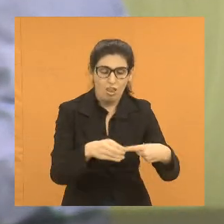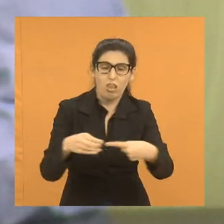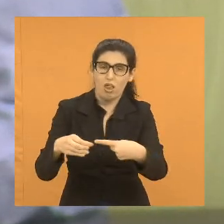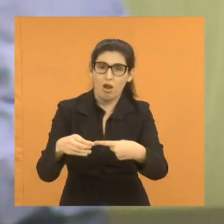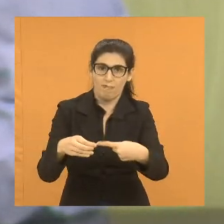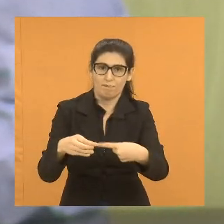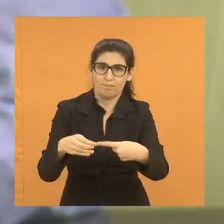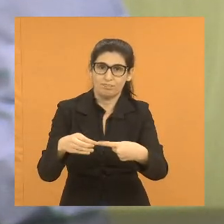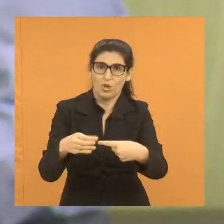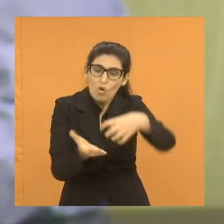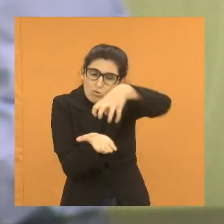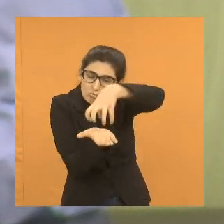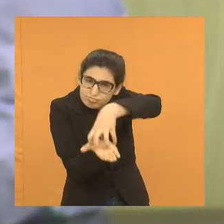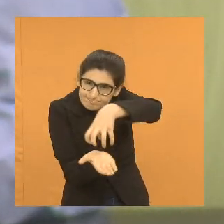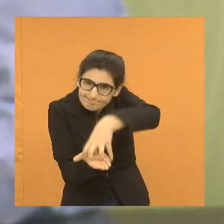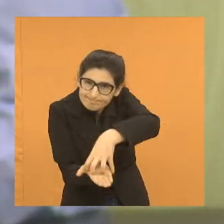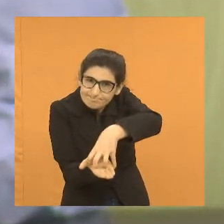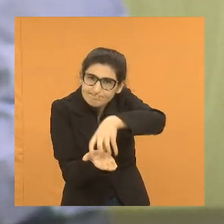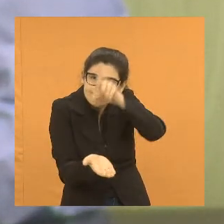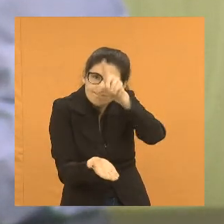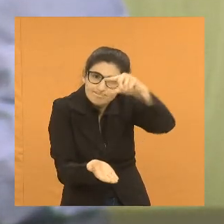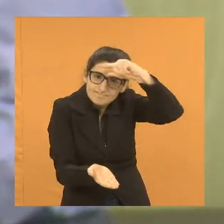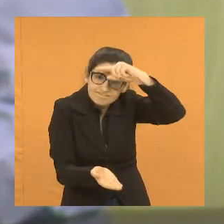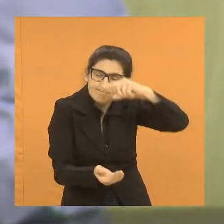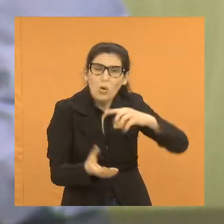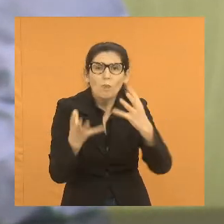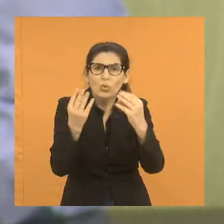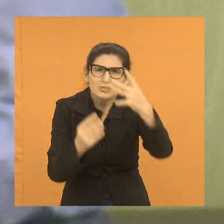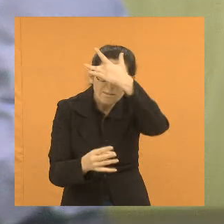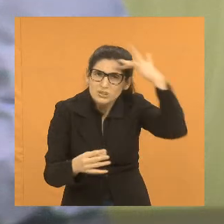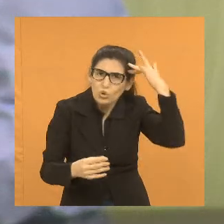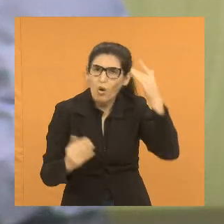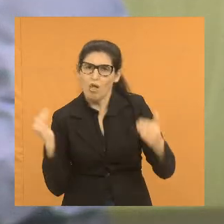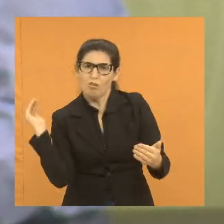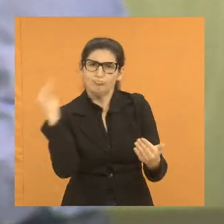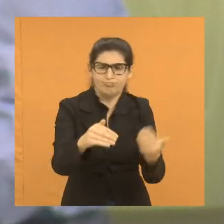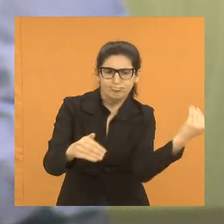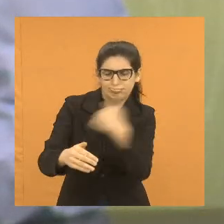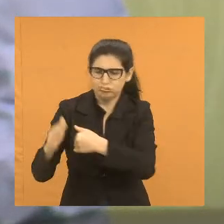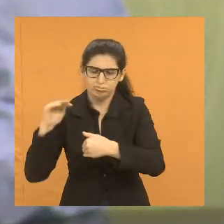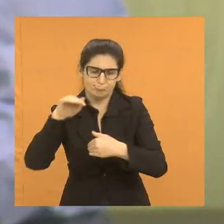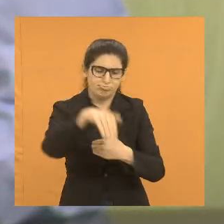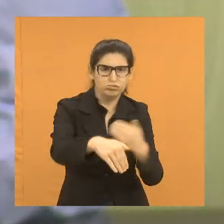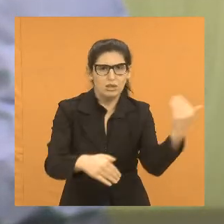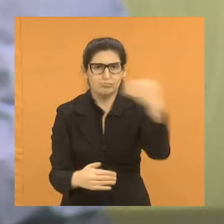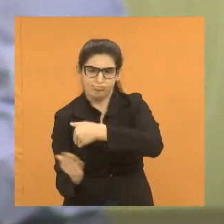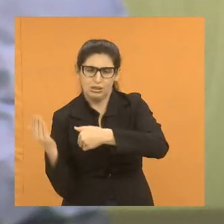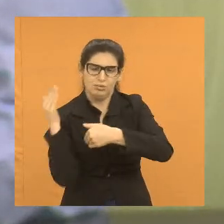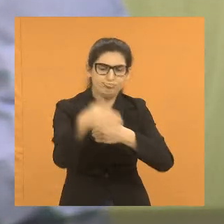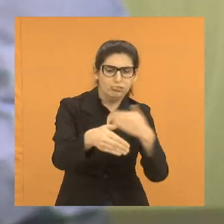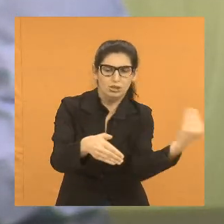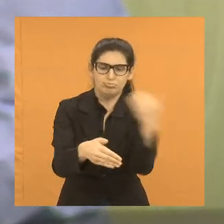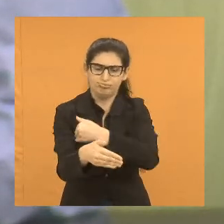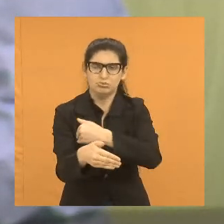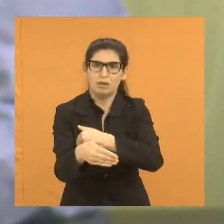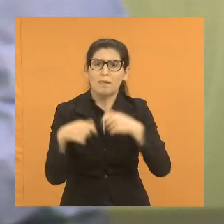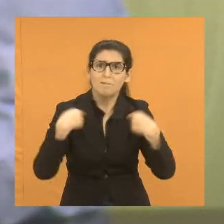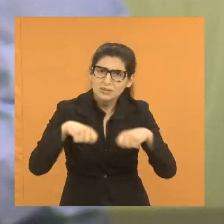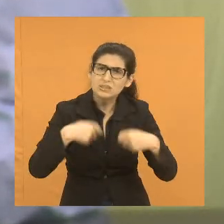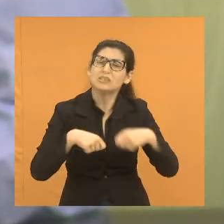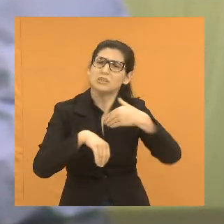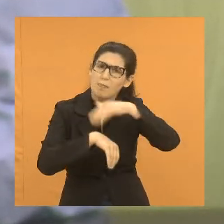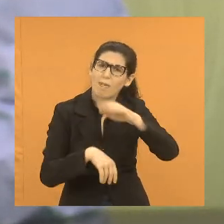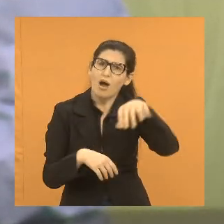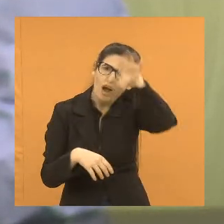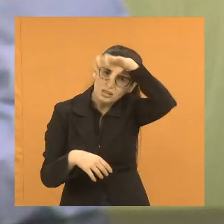No lugar que é o lugar pior que tem da correria de leva do pronto atendimento para a Santa Casa, de ter mais esses aparelhos